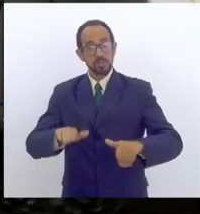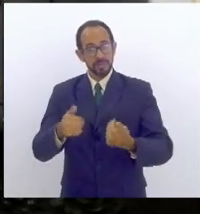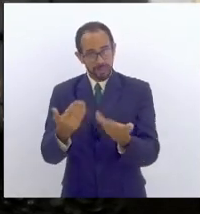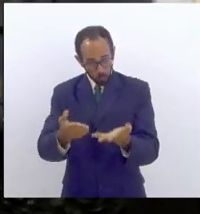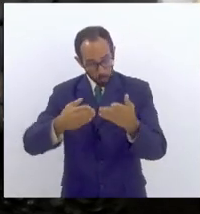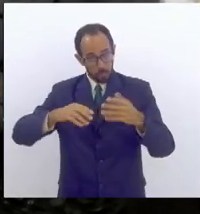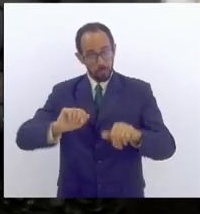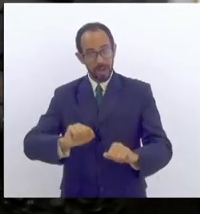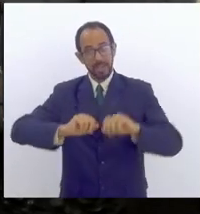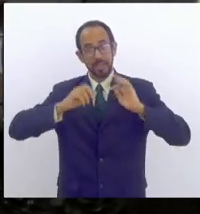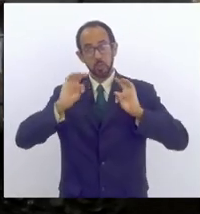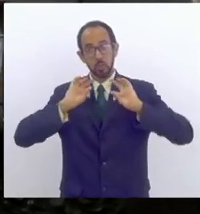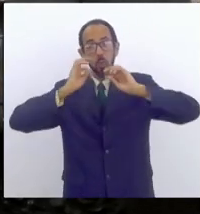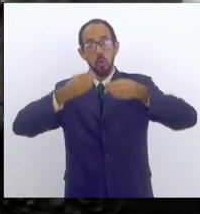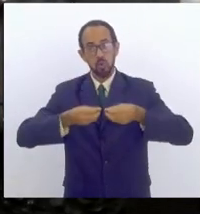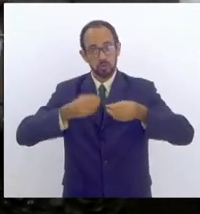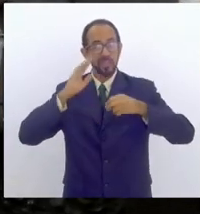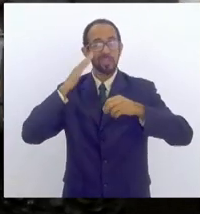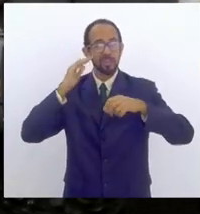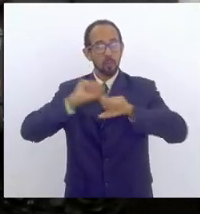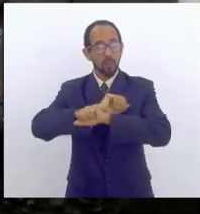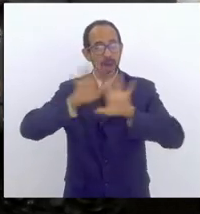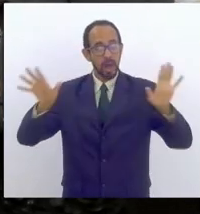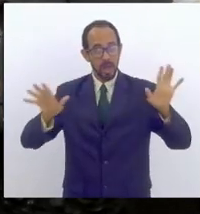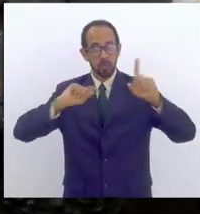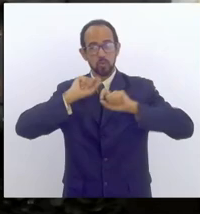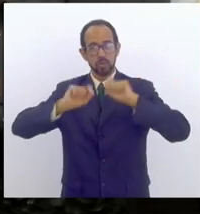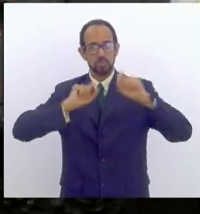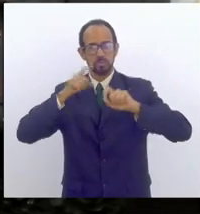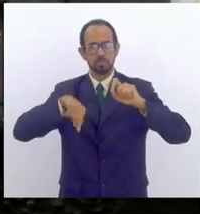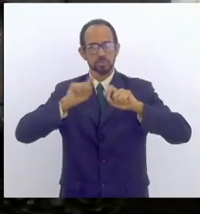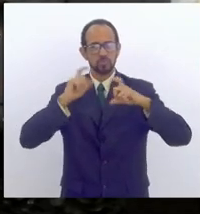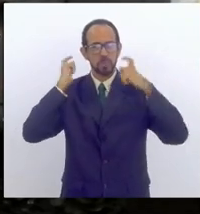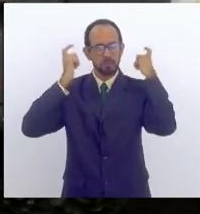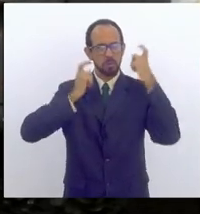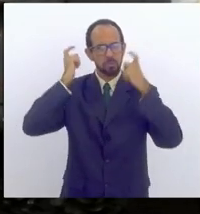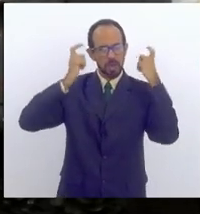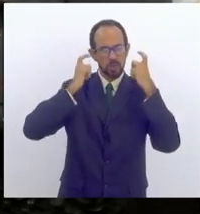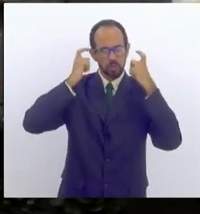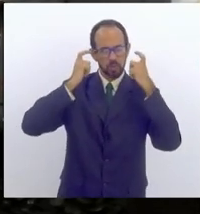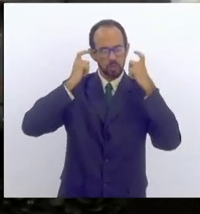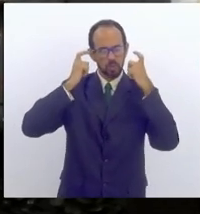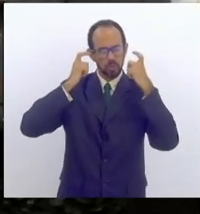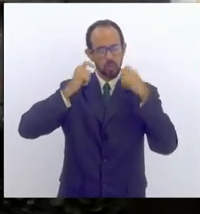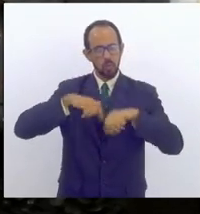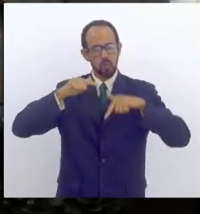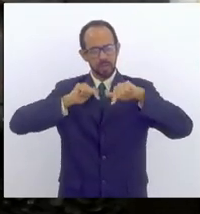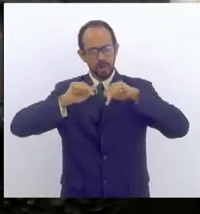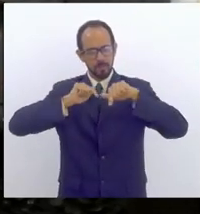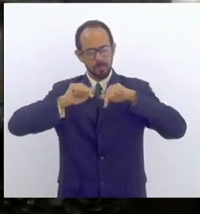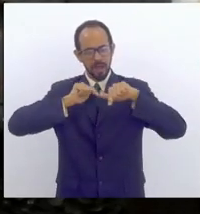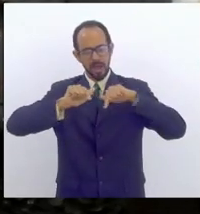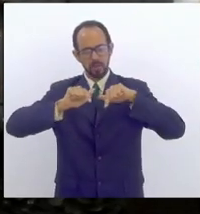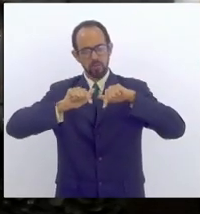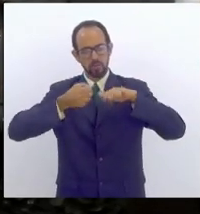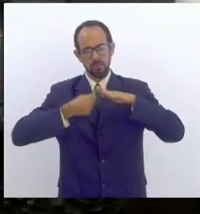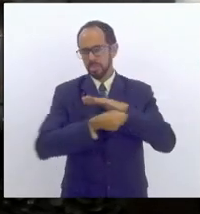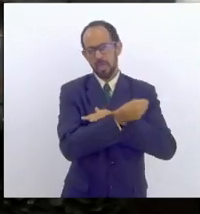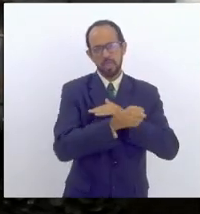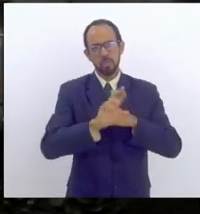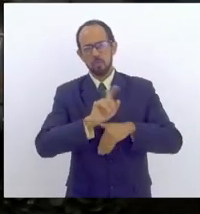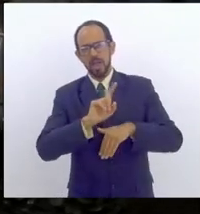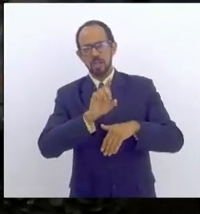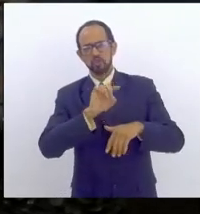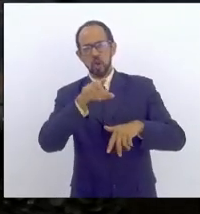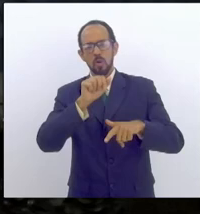não fiquem preocupadas, o exercício do mandato não é dado só por você ter o cargo A, B ou